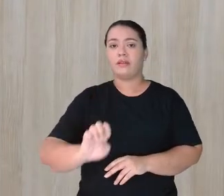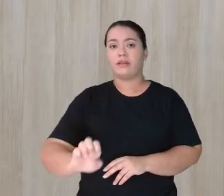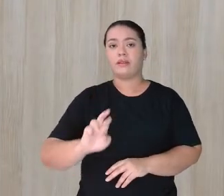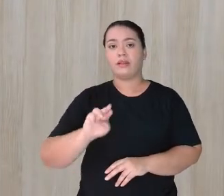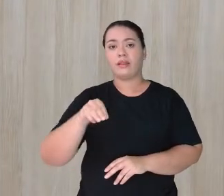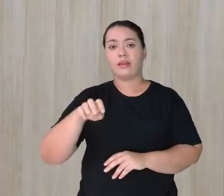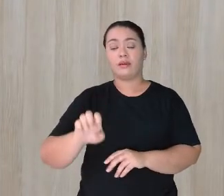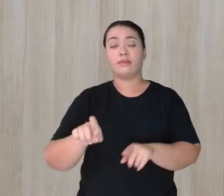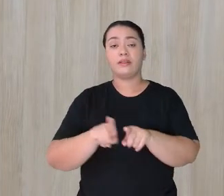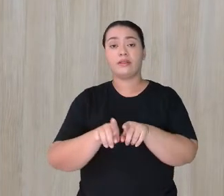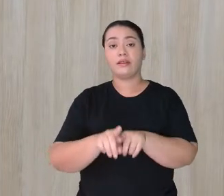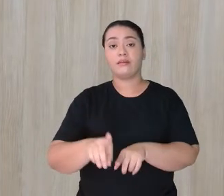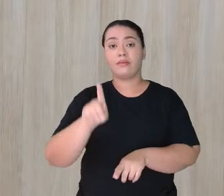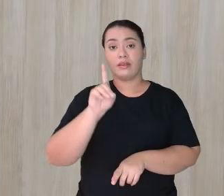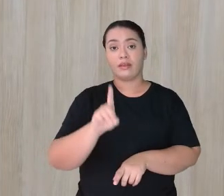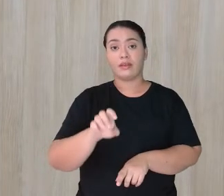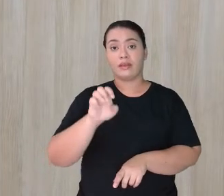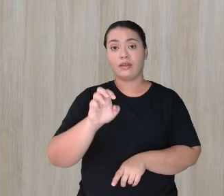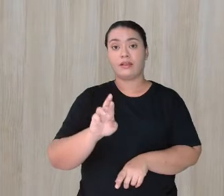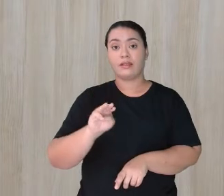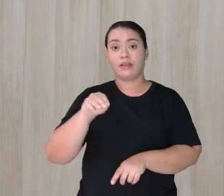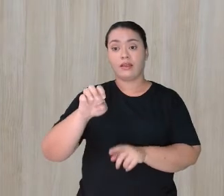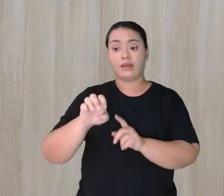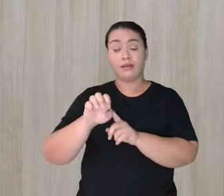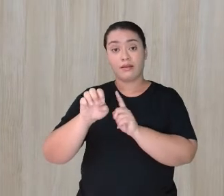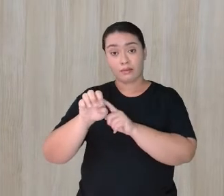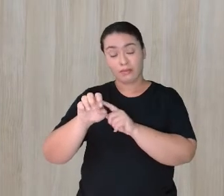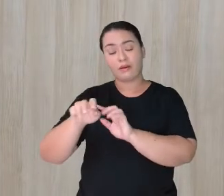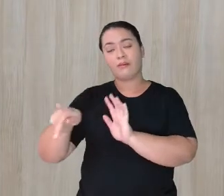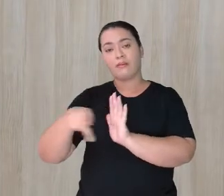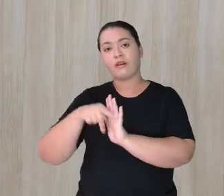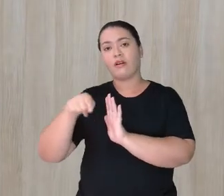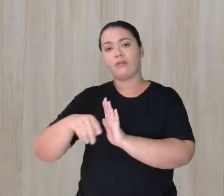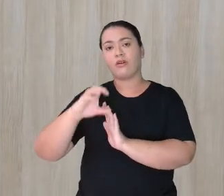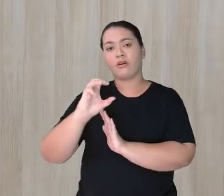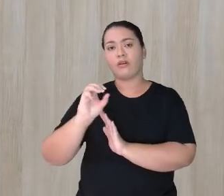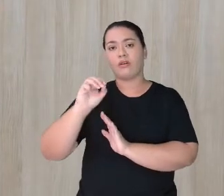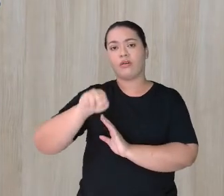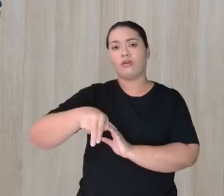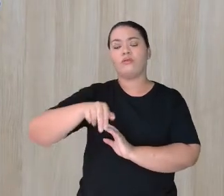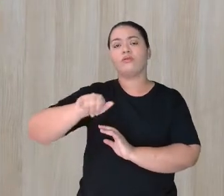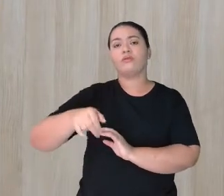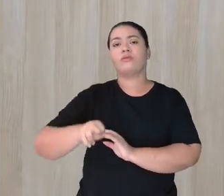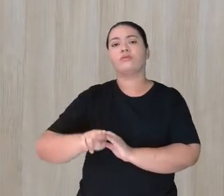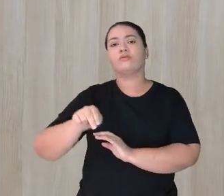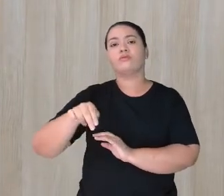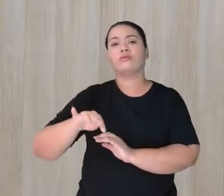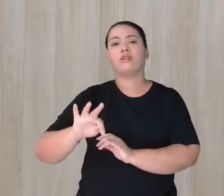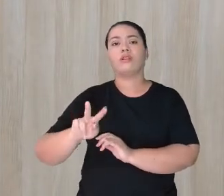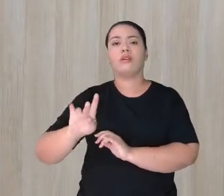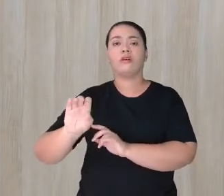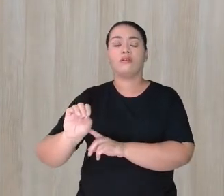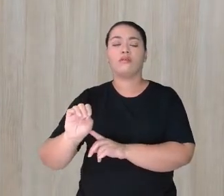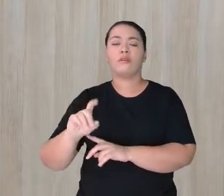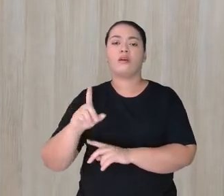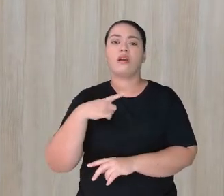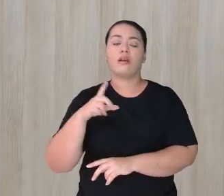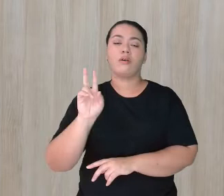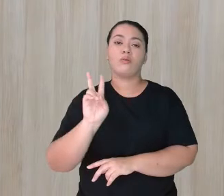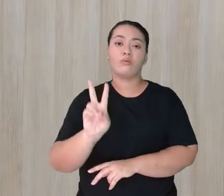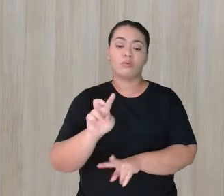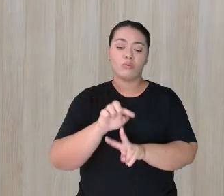um tecido conjuntivo. Observe que para formar a nossa pele, não é, são utilizados 2 tipos